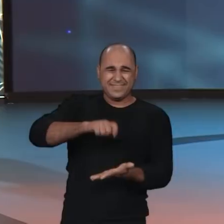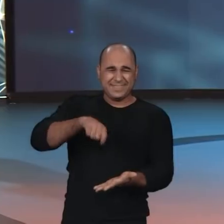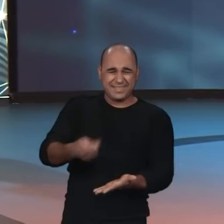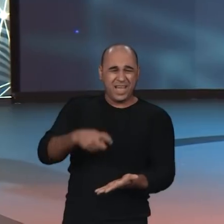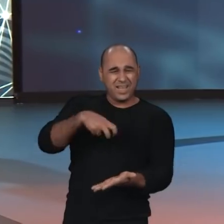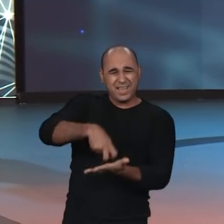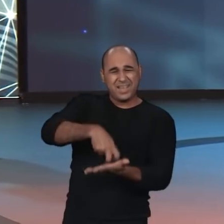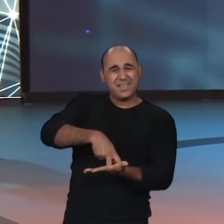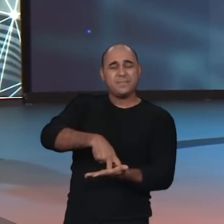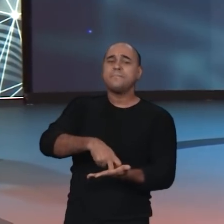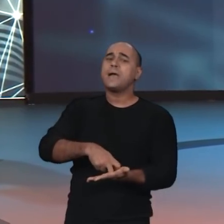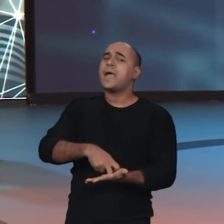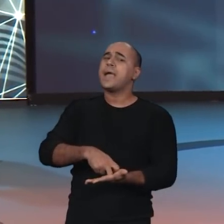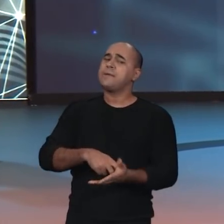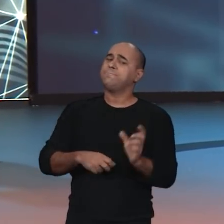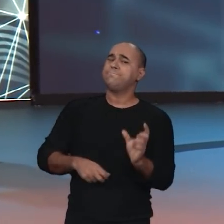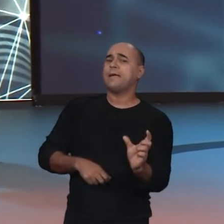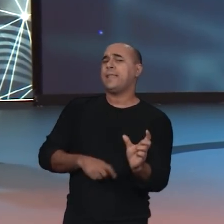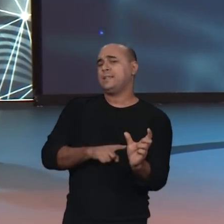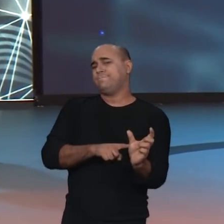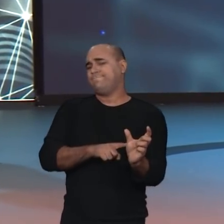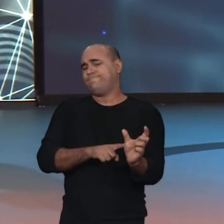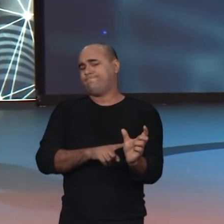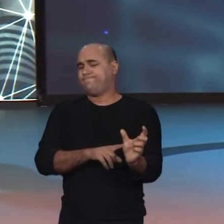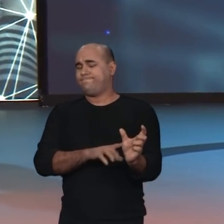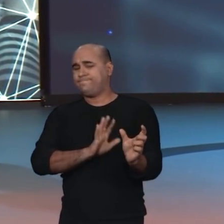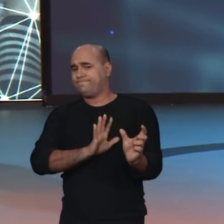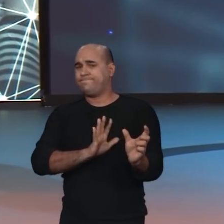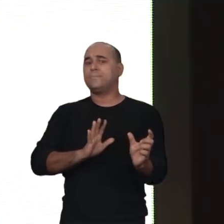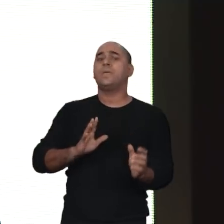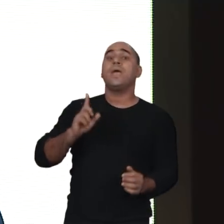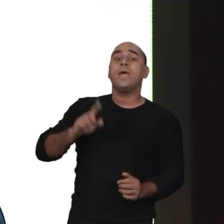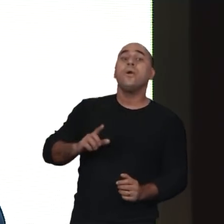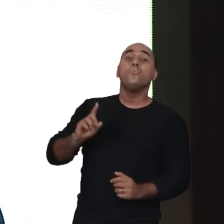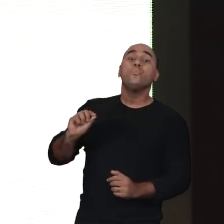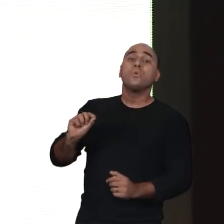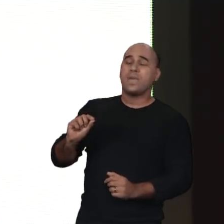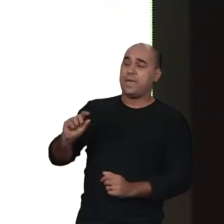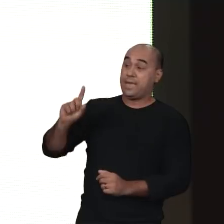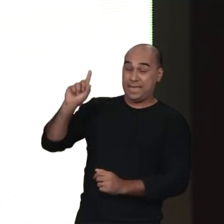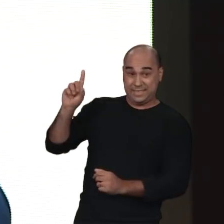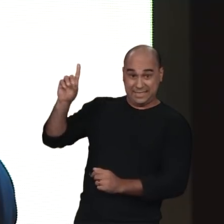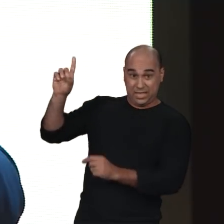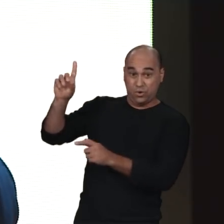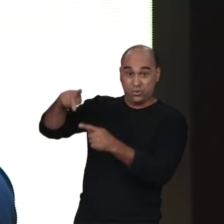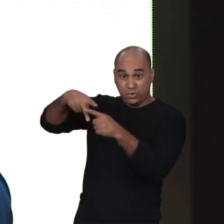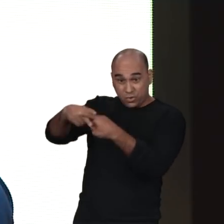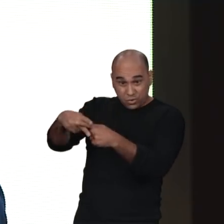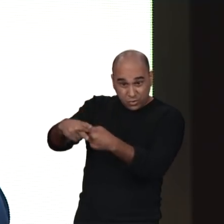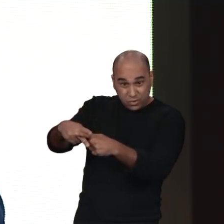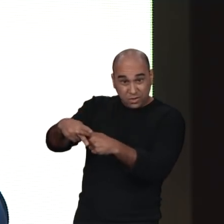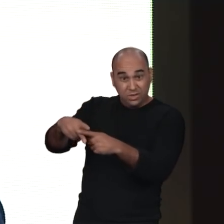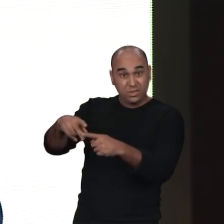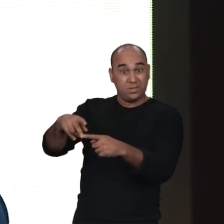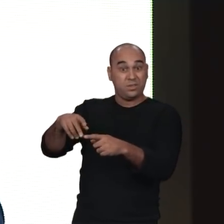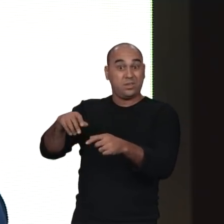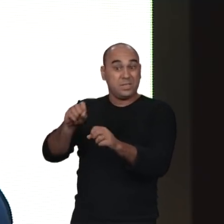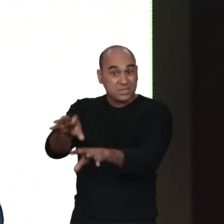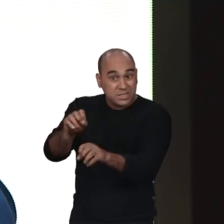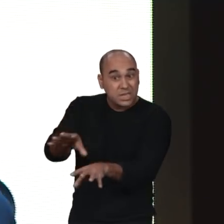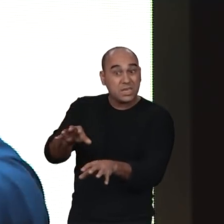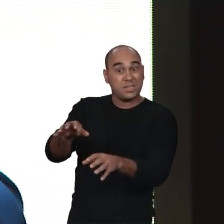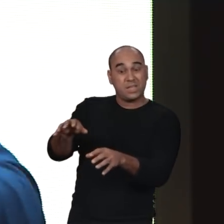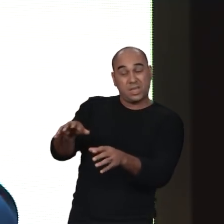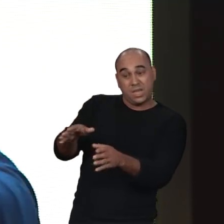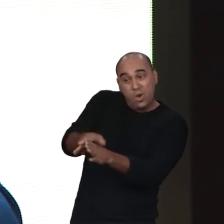disciplinar. Então, no sentido etimológico da palavra, um professor de educação física também castiga o seu aluno ali